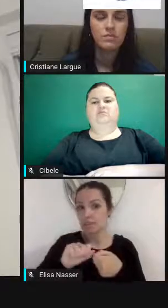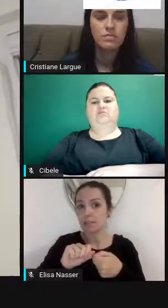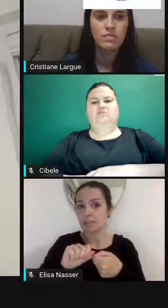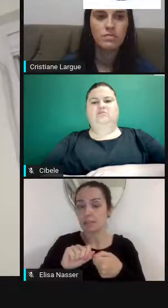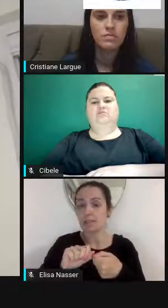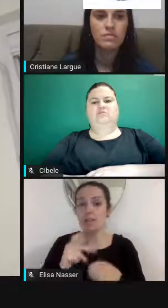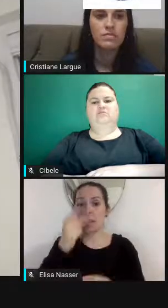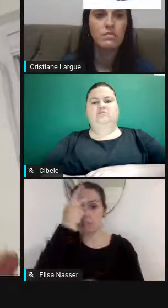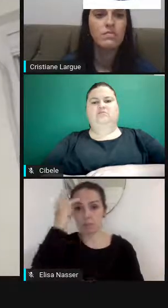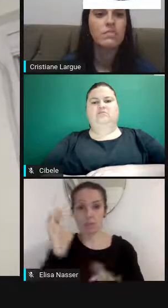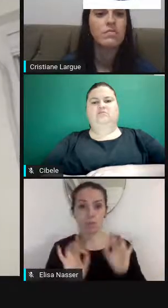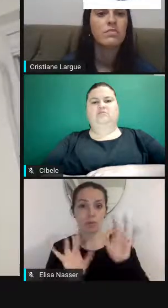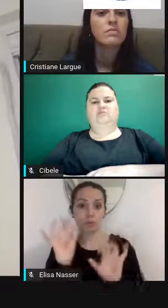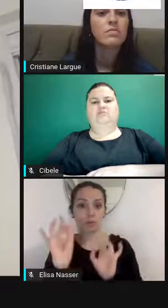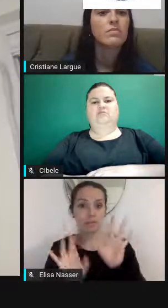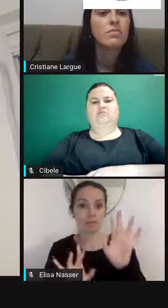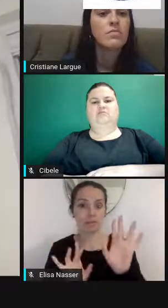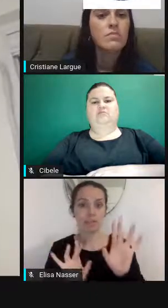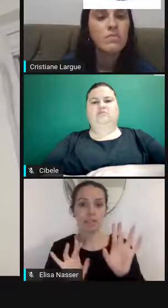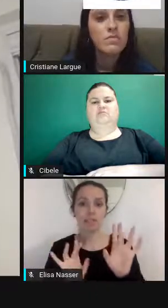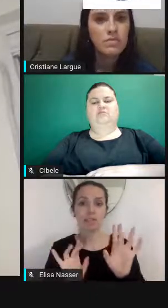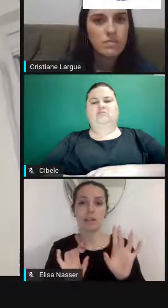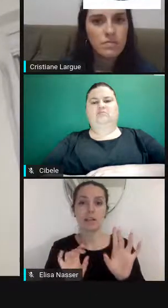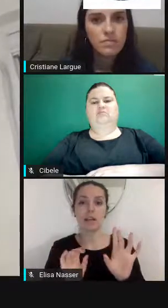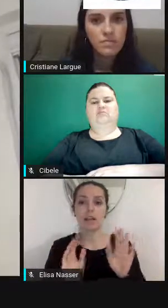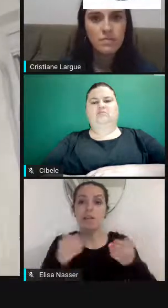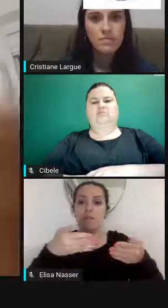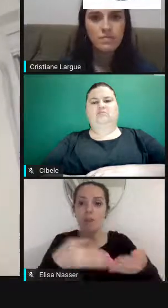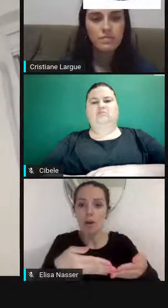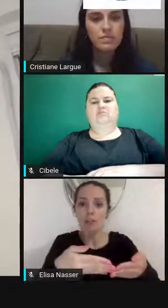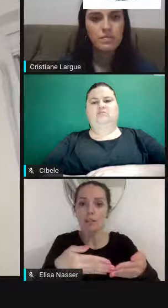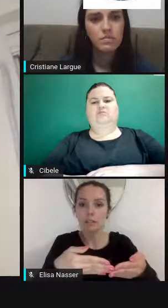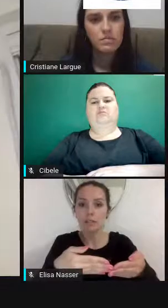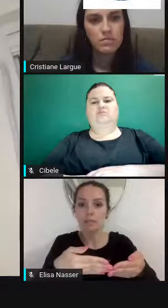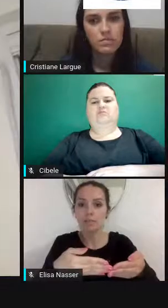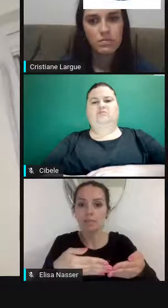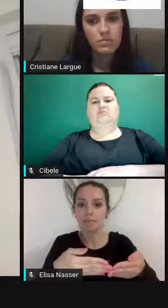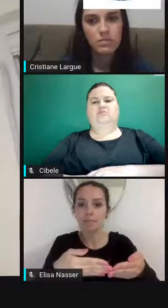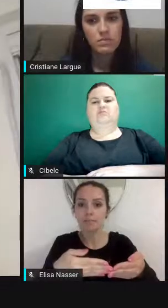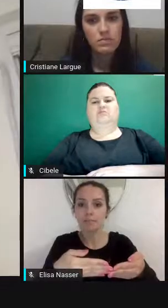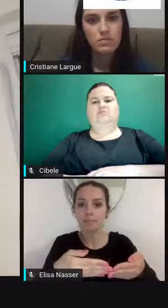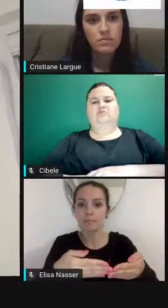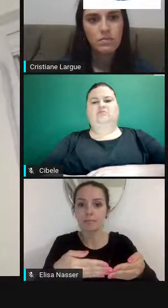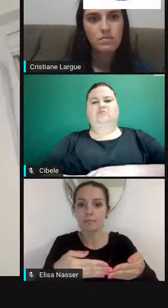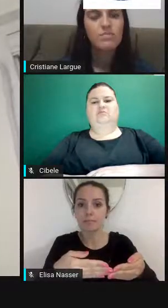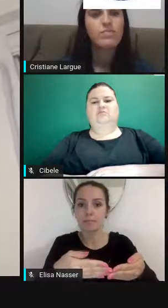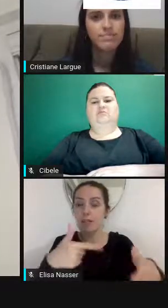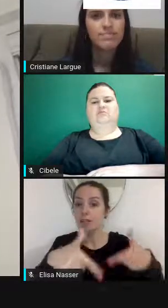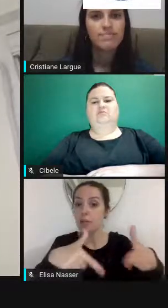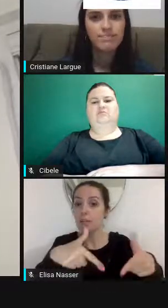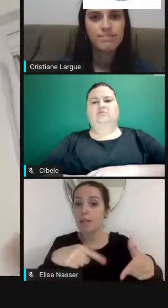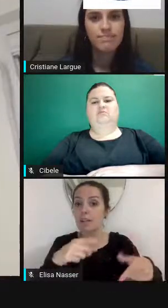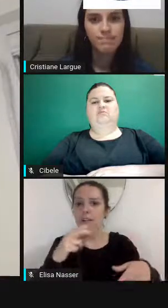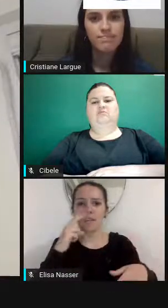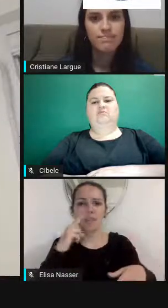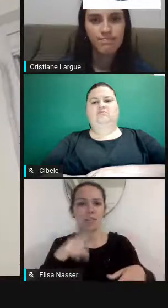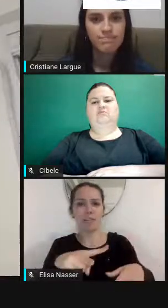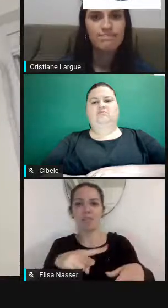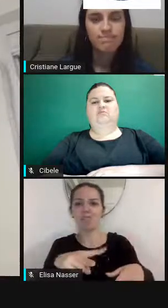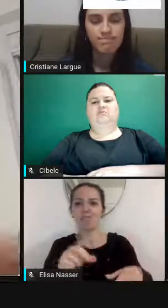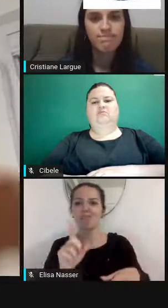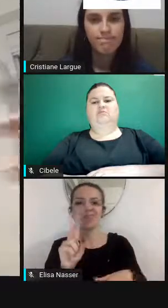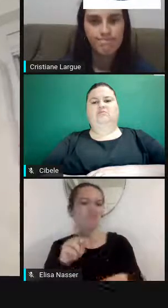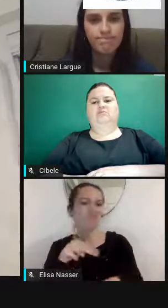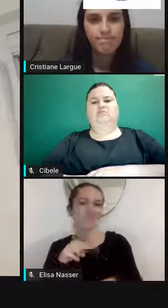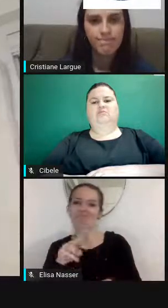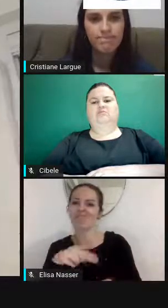apresenta-se se ter especializa no negócio e nem sabe que aquilo não é para ela mas vai lá no embalo